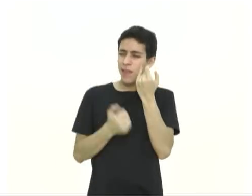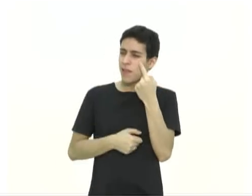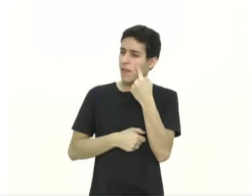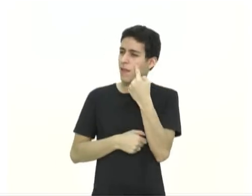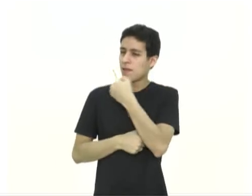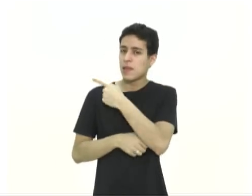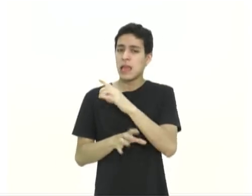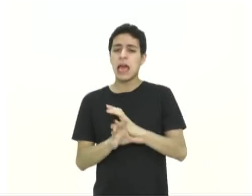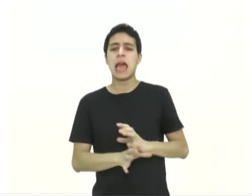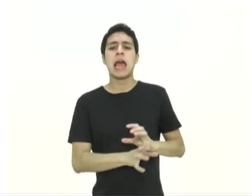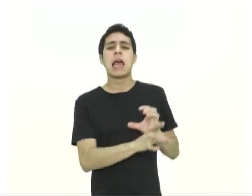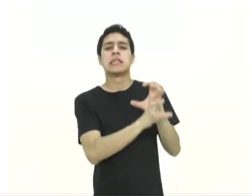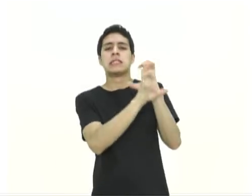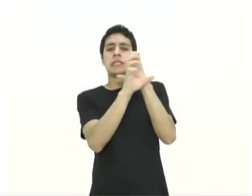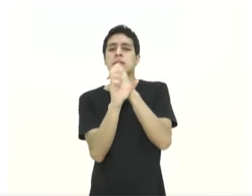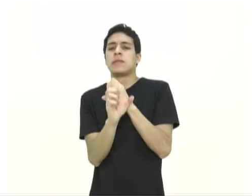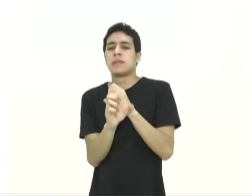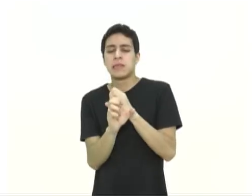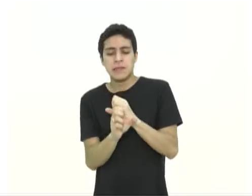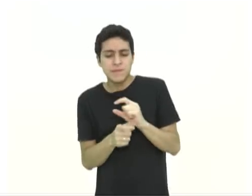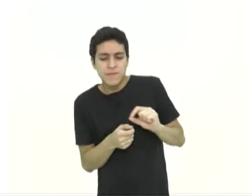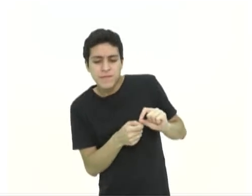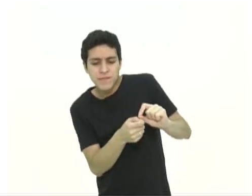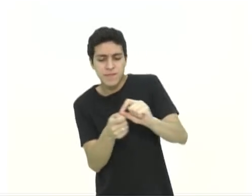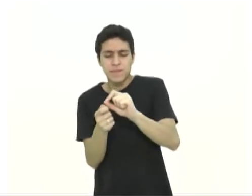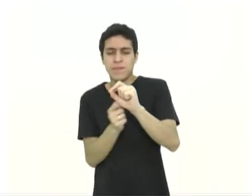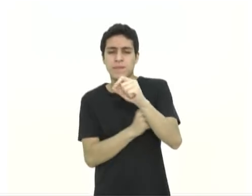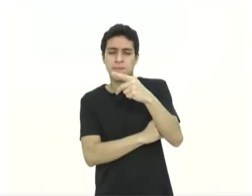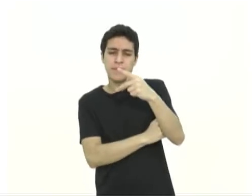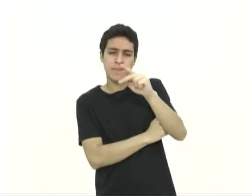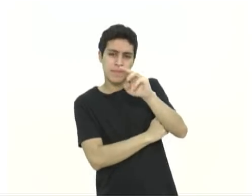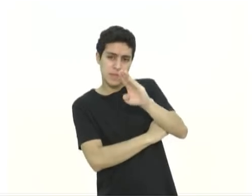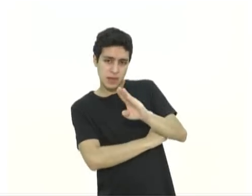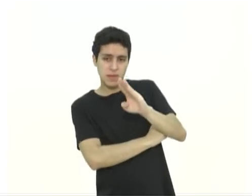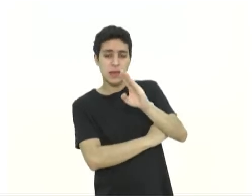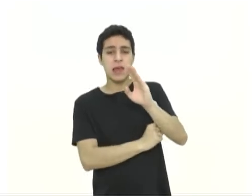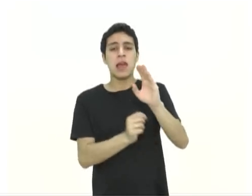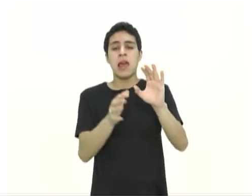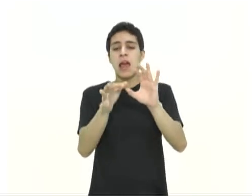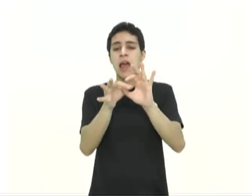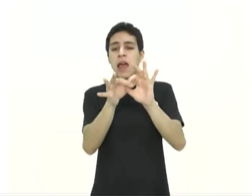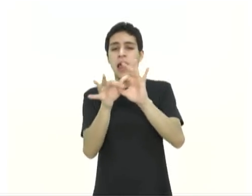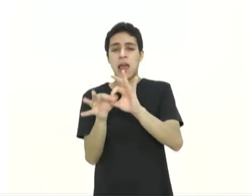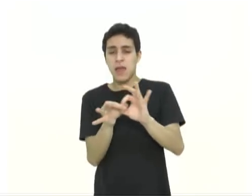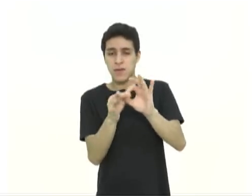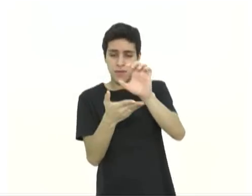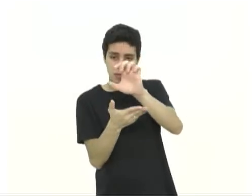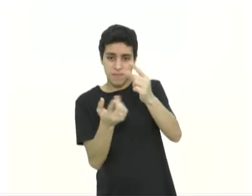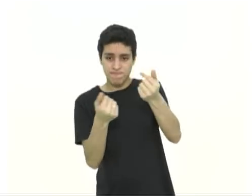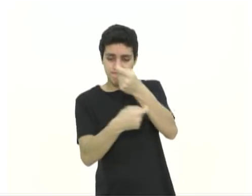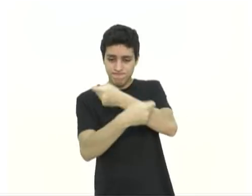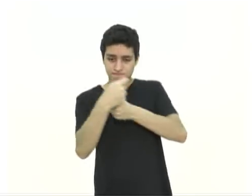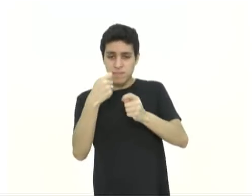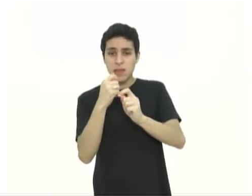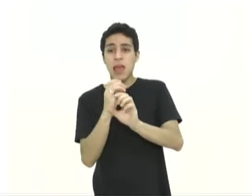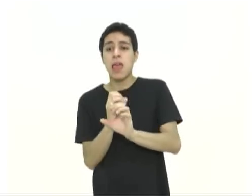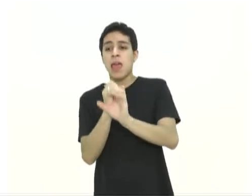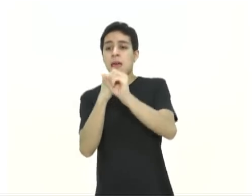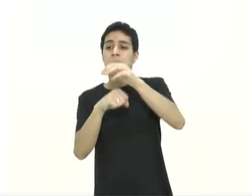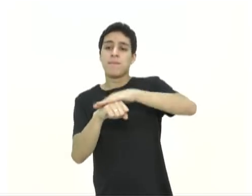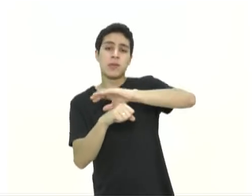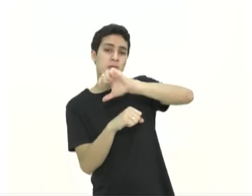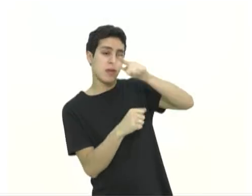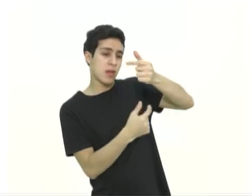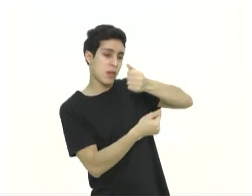valor total dos bens e serviços produzidos, o PIB, a economia da União Europeia acaba superando a economia dos Estados